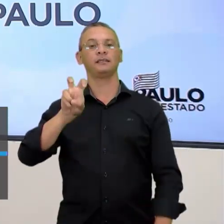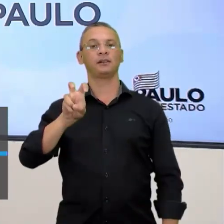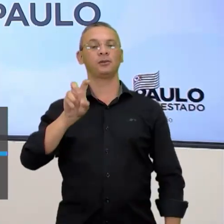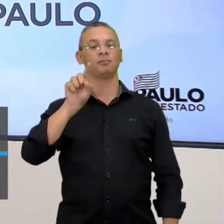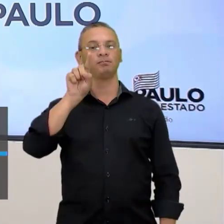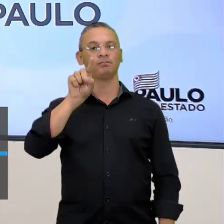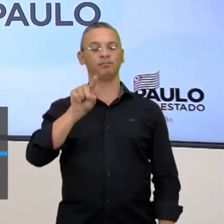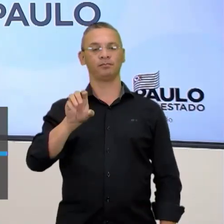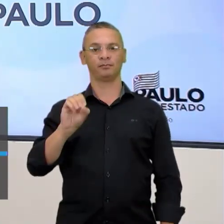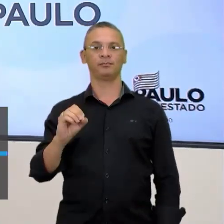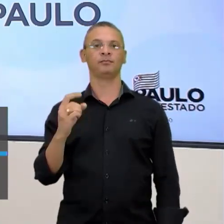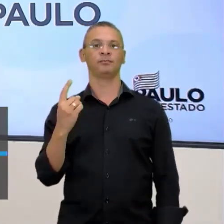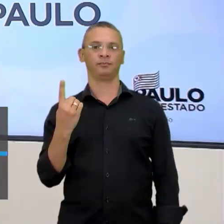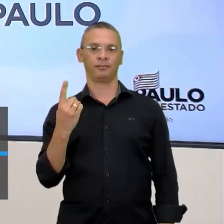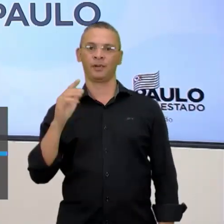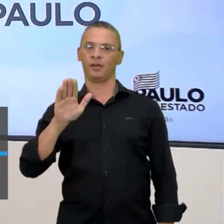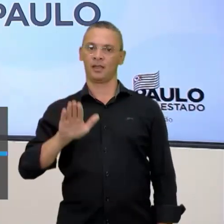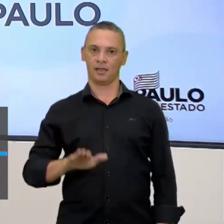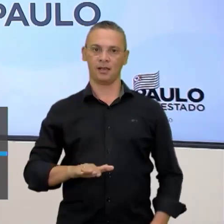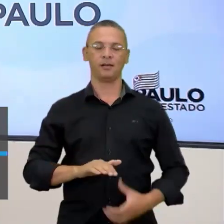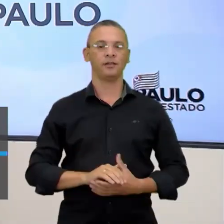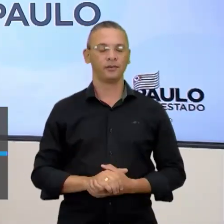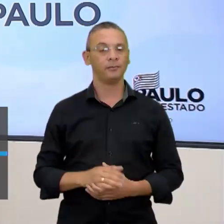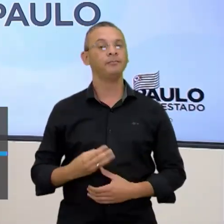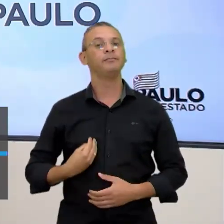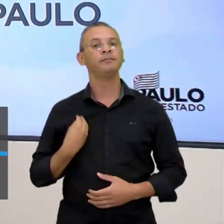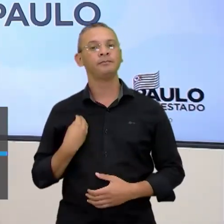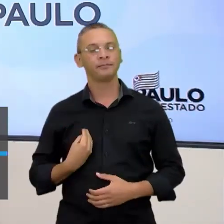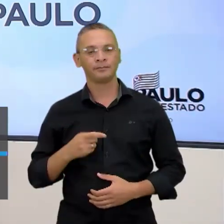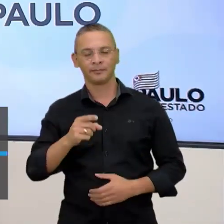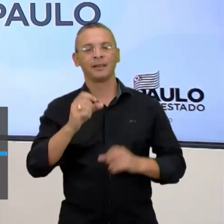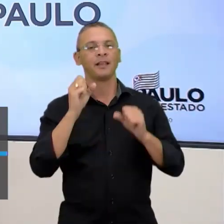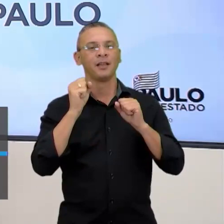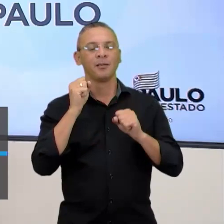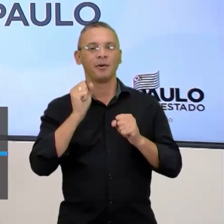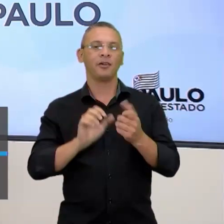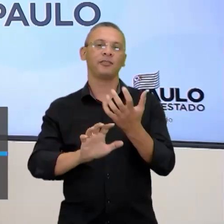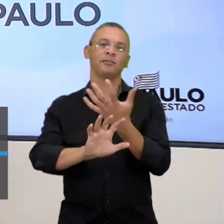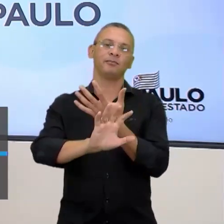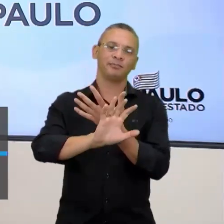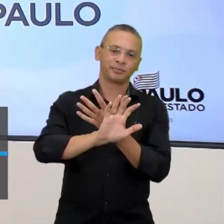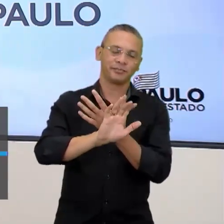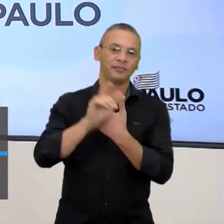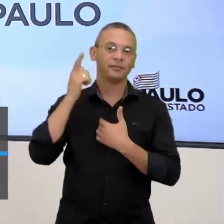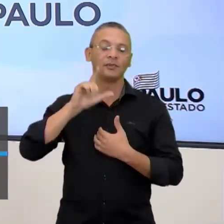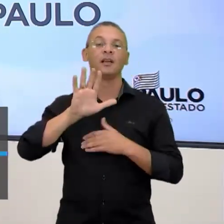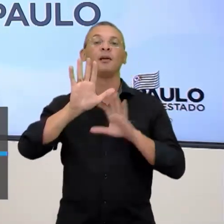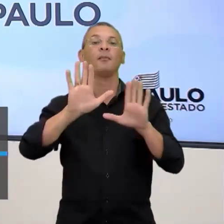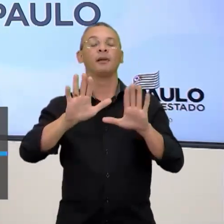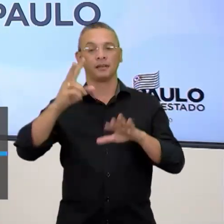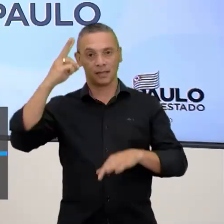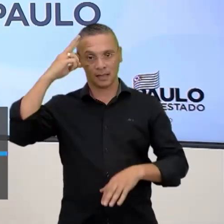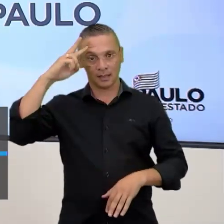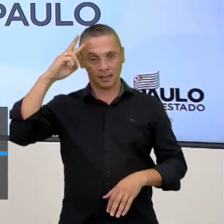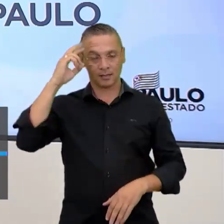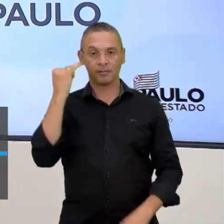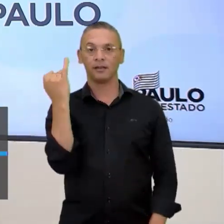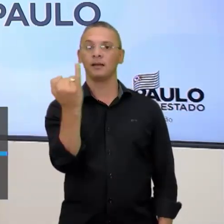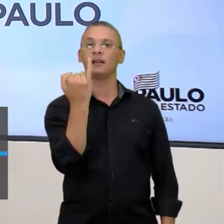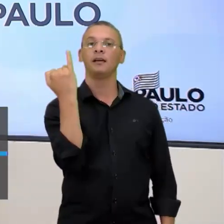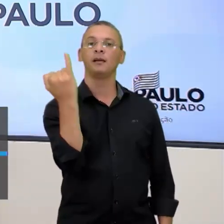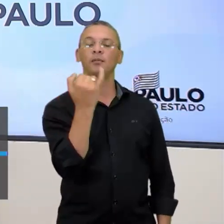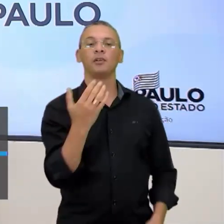horas, 1 minuto. Então, estamos ao vivo. Claro, você pode estar vendo essa aula em reprise, mas lembre-se, isso é